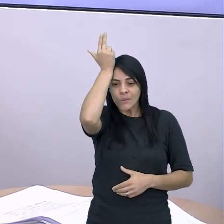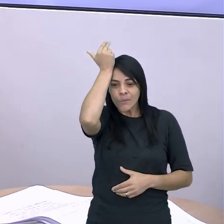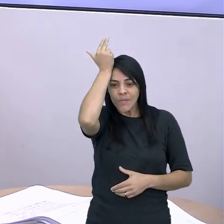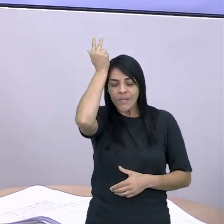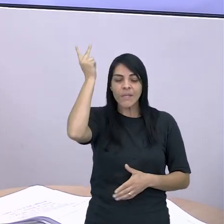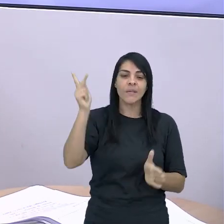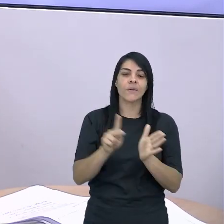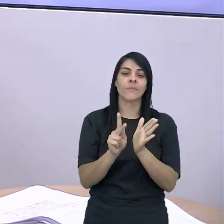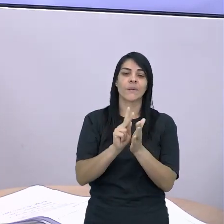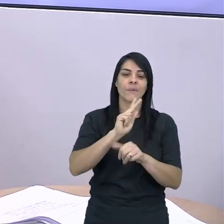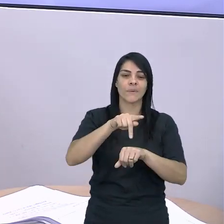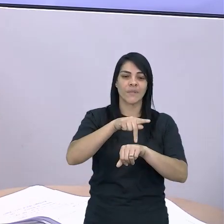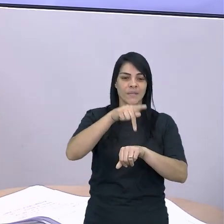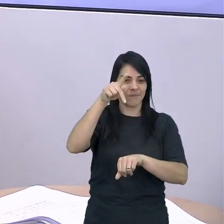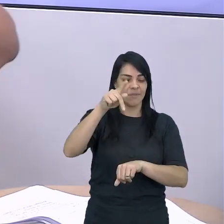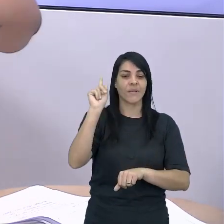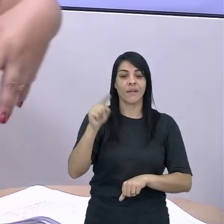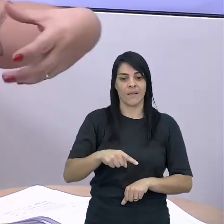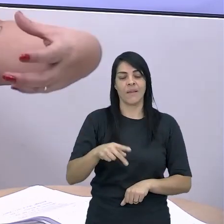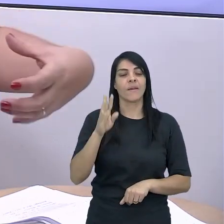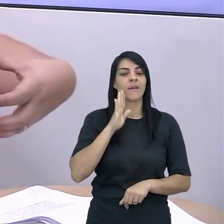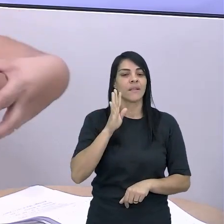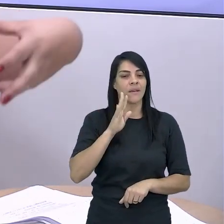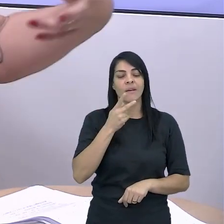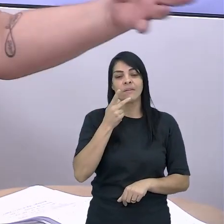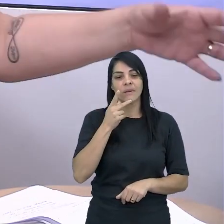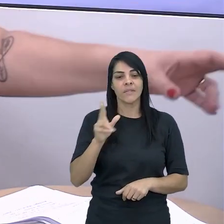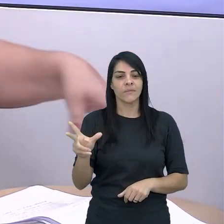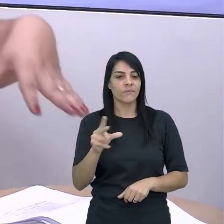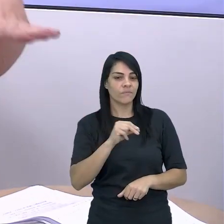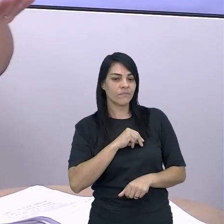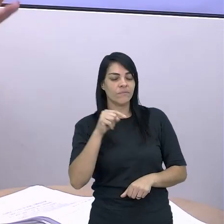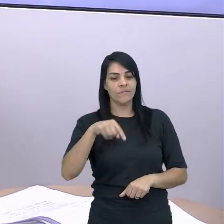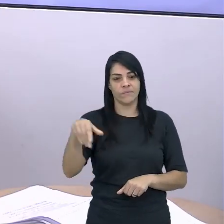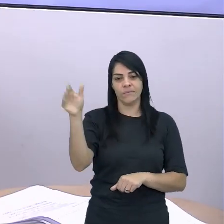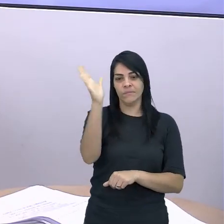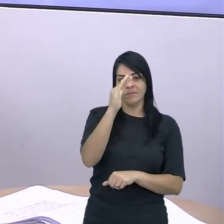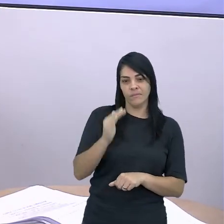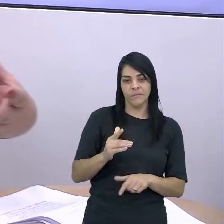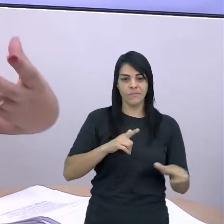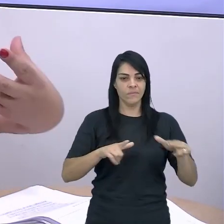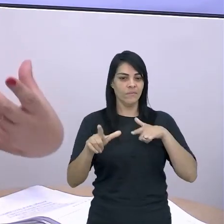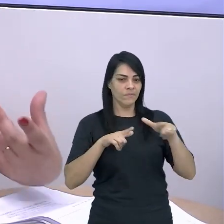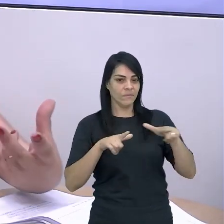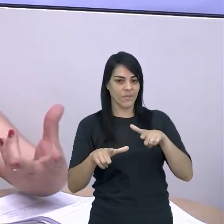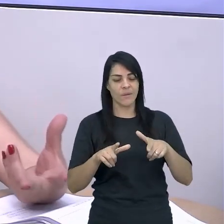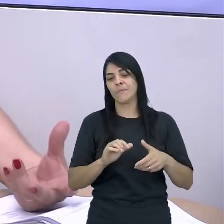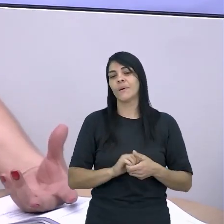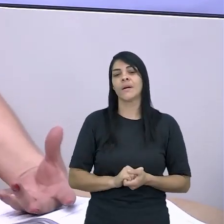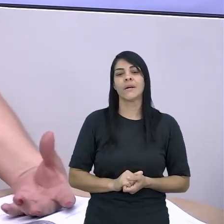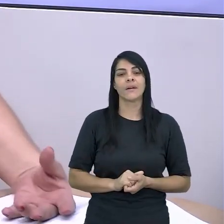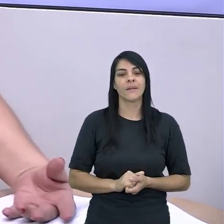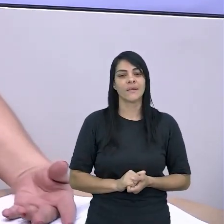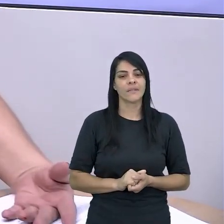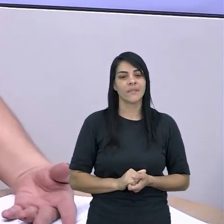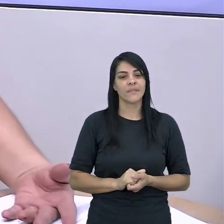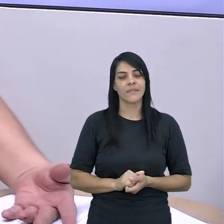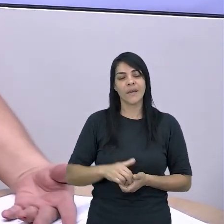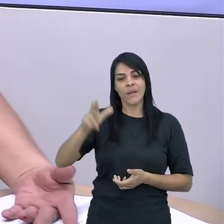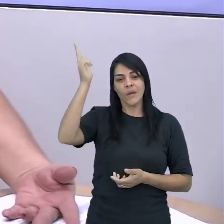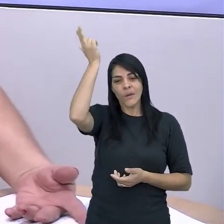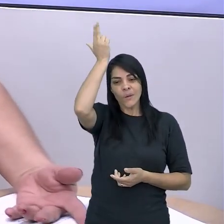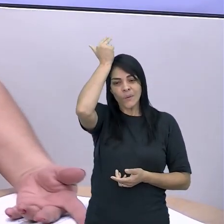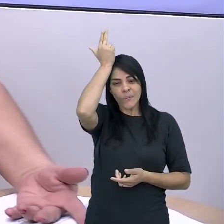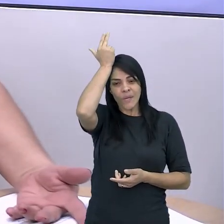Páscoa. Olha só, é muito legal a gente falar disso. Olha, aqui no Brasil, então a gente trabalha com o rabbit, né, com o coelhinho